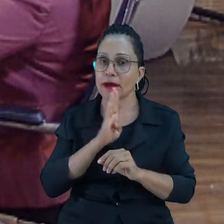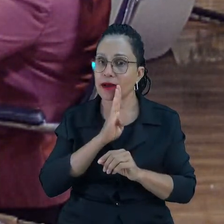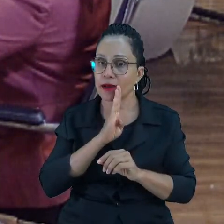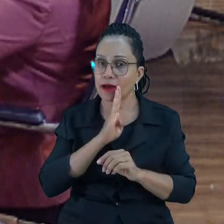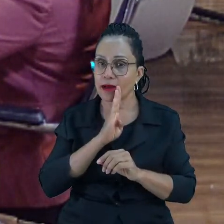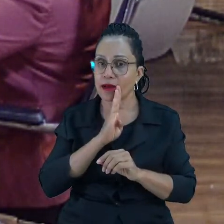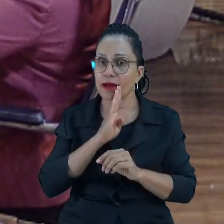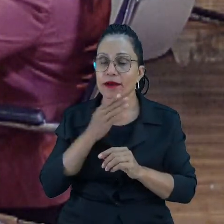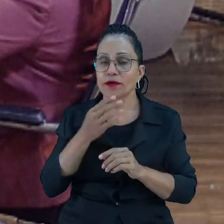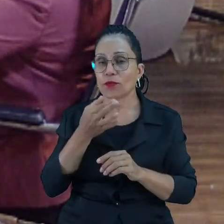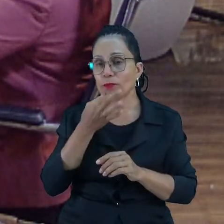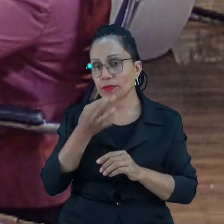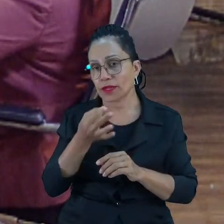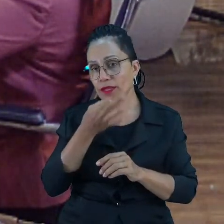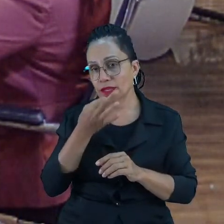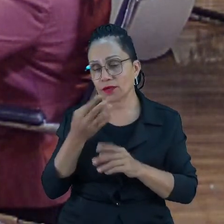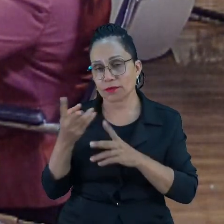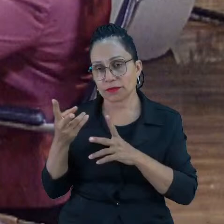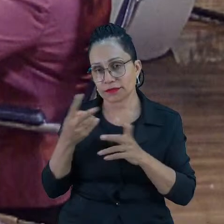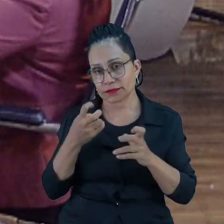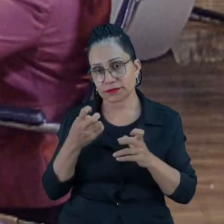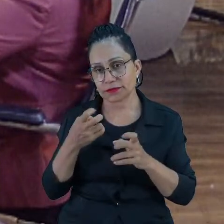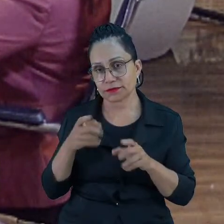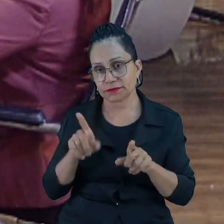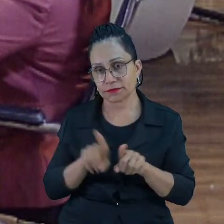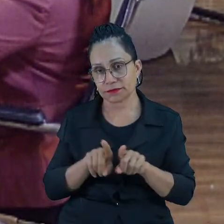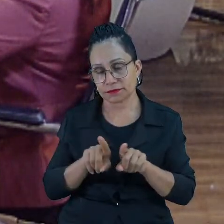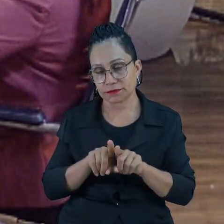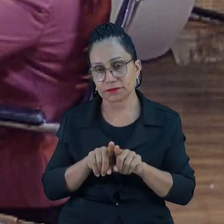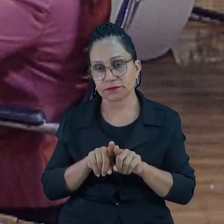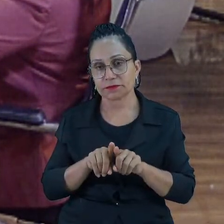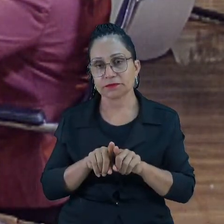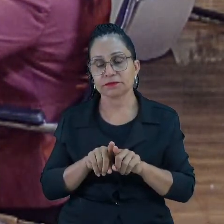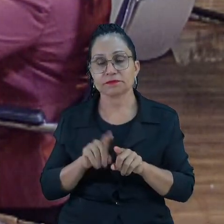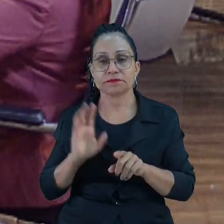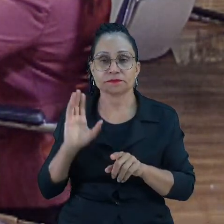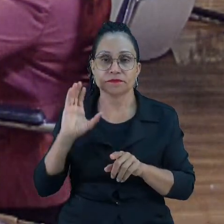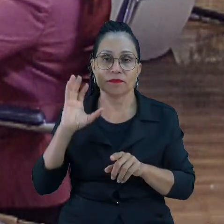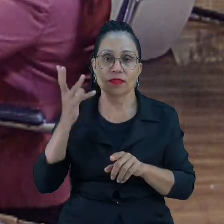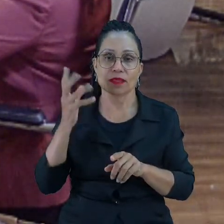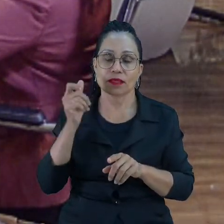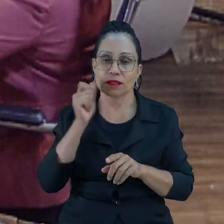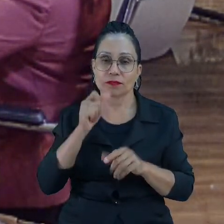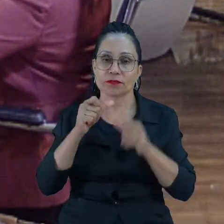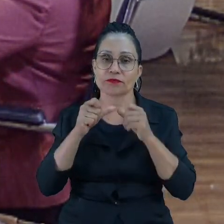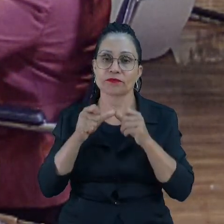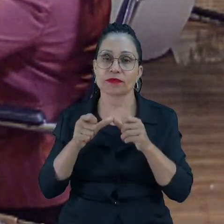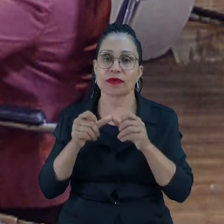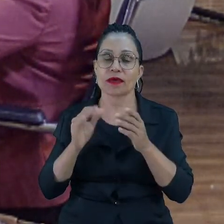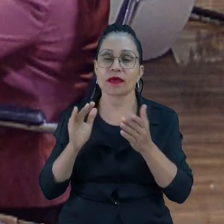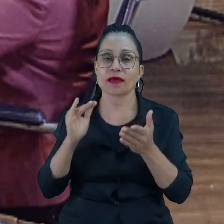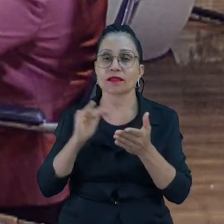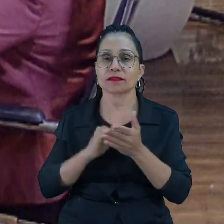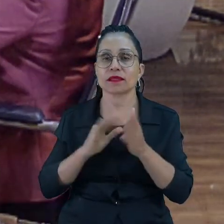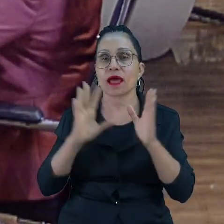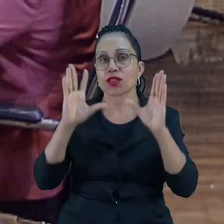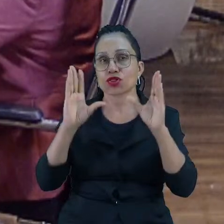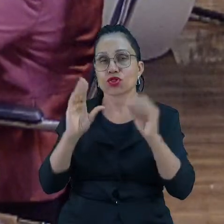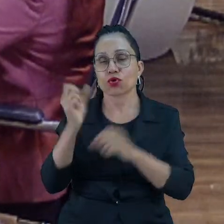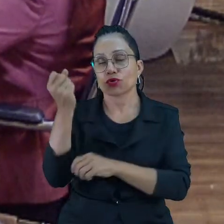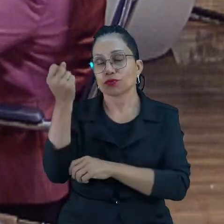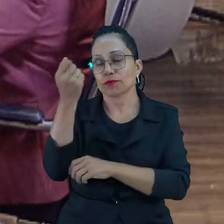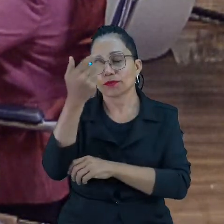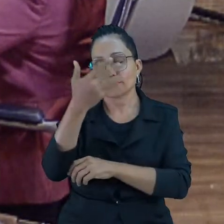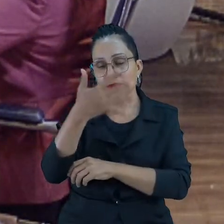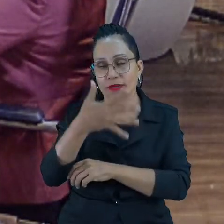a opinião dele, a percepção dele. Mas a gente acontece de muitas pessoas ficarem até tarde da noite e tal. Sim, nós vamos ter, inclusive, aqui